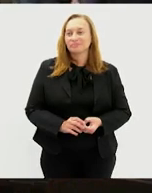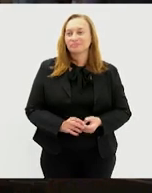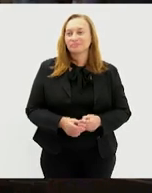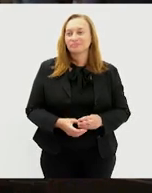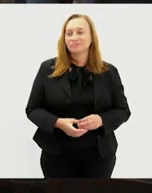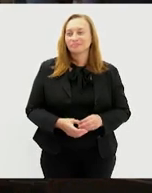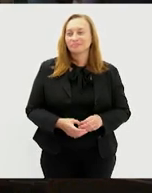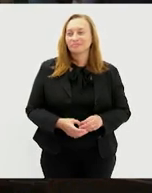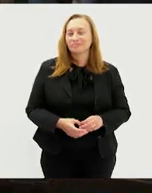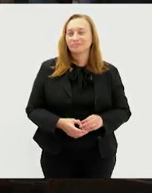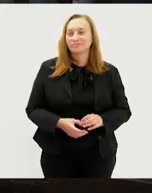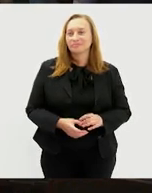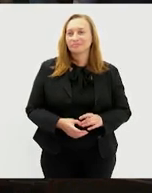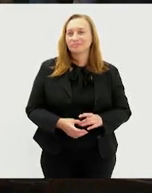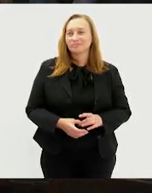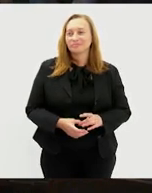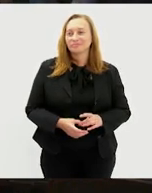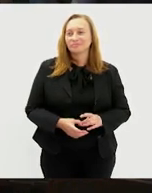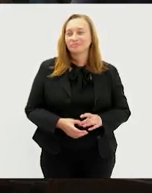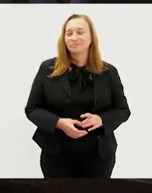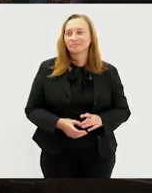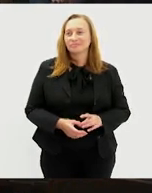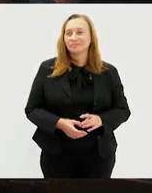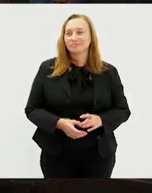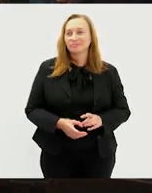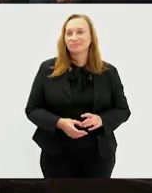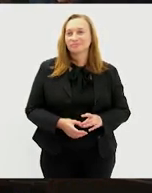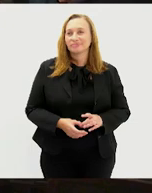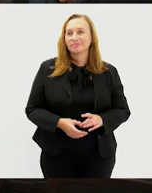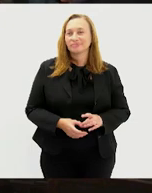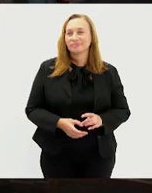emenda se n tá fazendo projeto certo